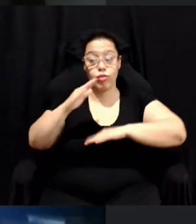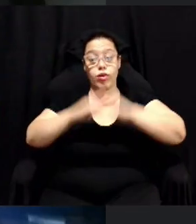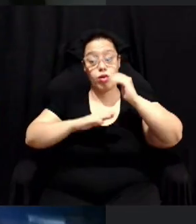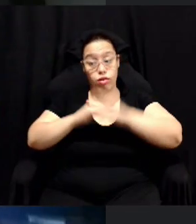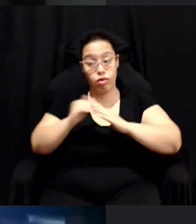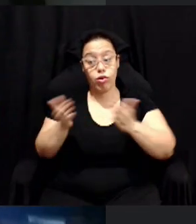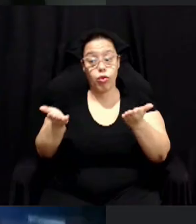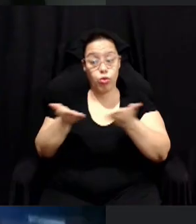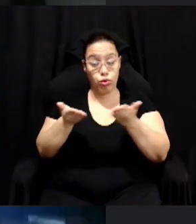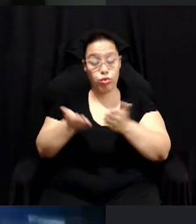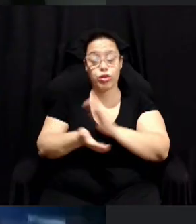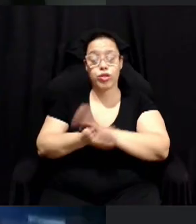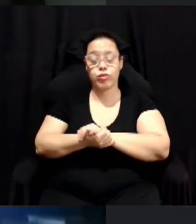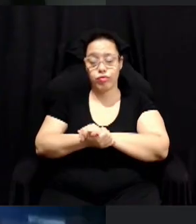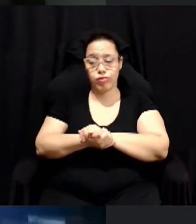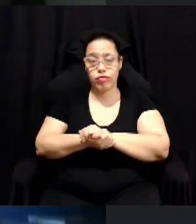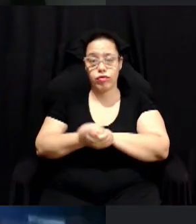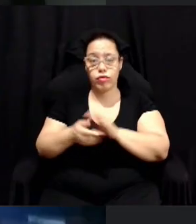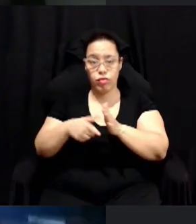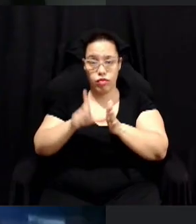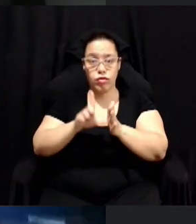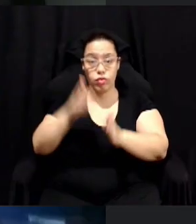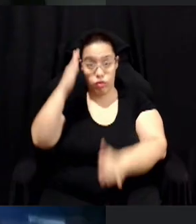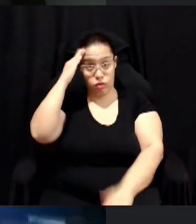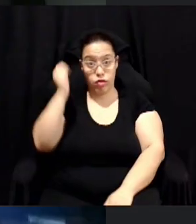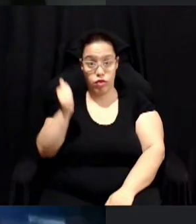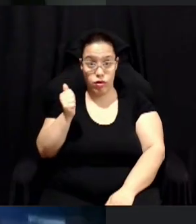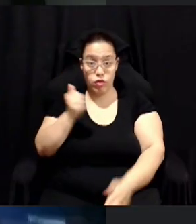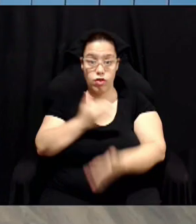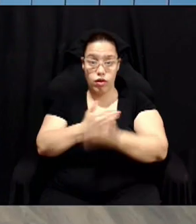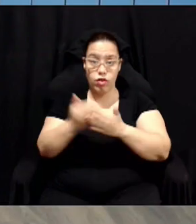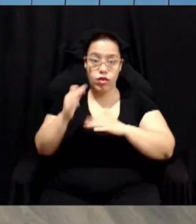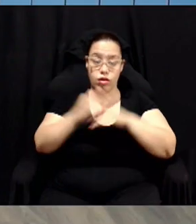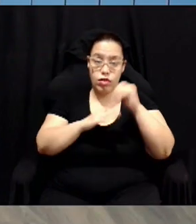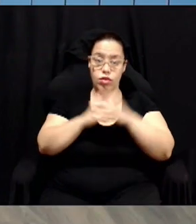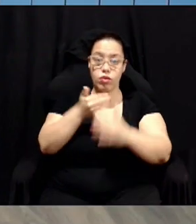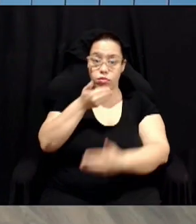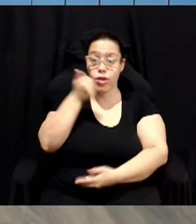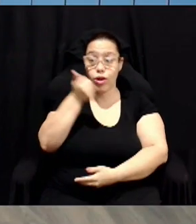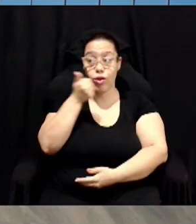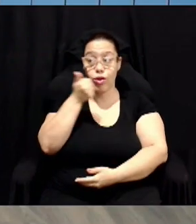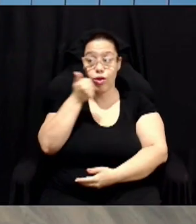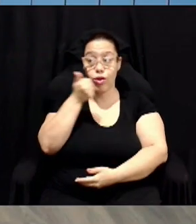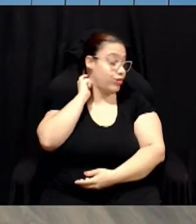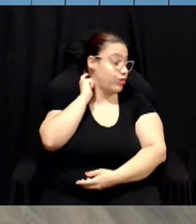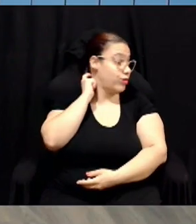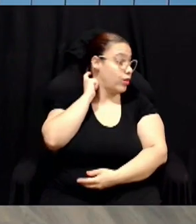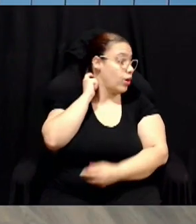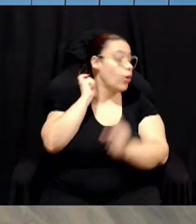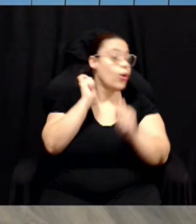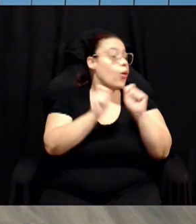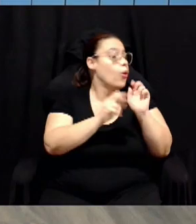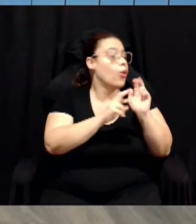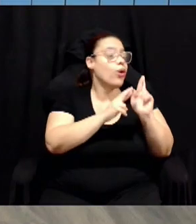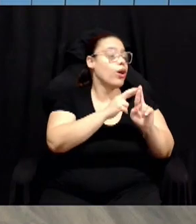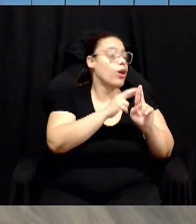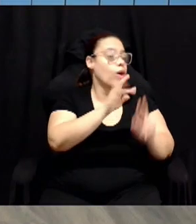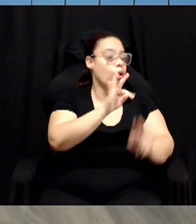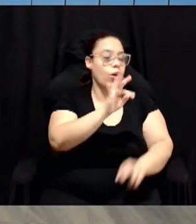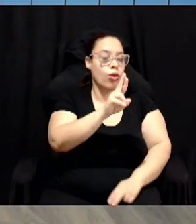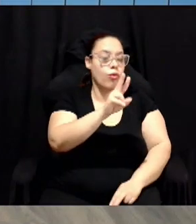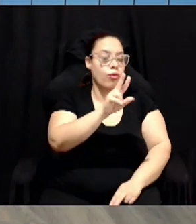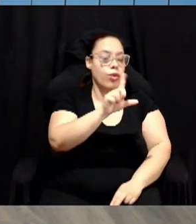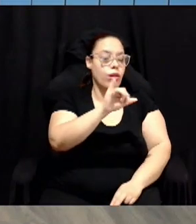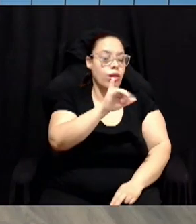Porque quanto antes você souber, quanto antes você começar o tratamento, melhor. O que representa a tulipa, né, esse símbolo aí, né,